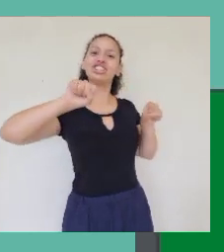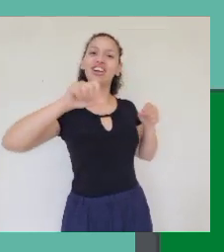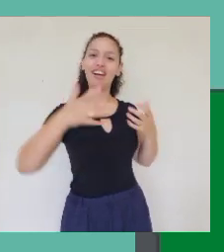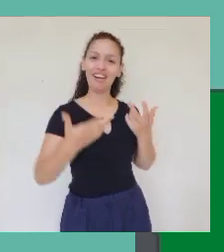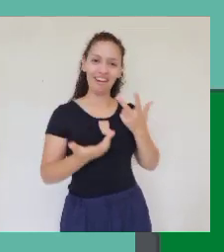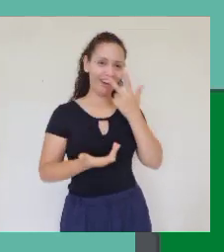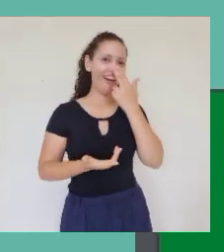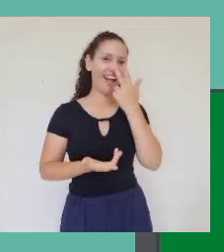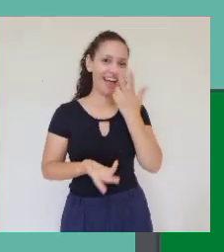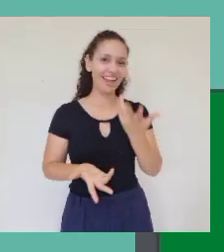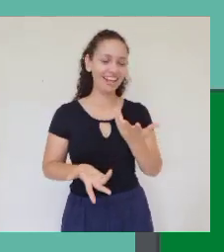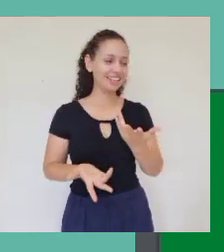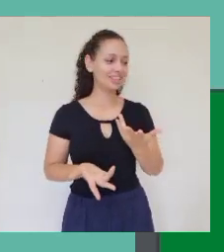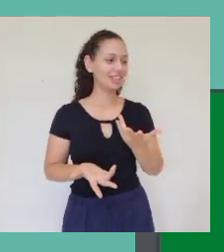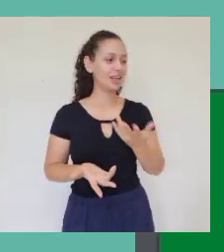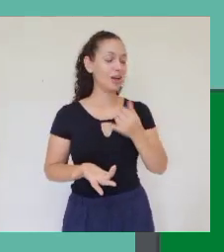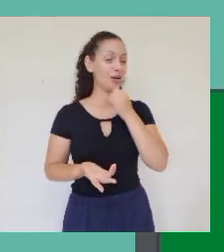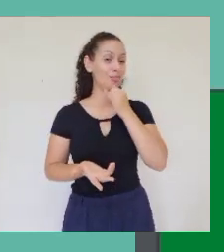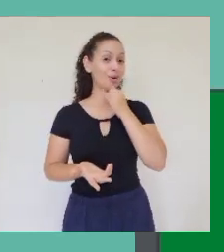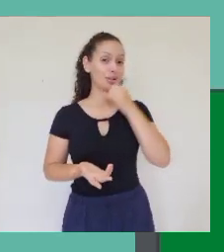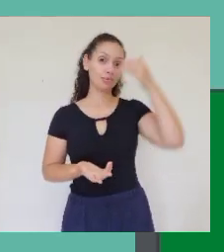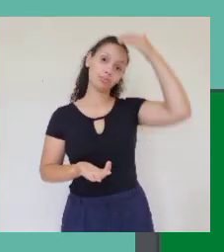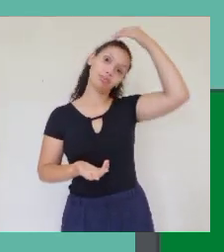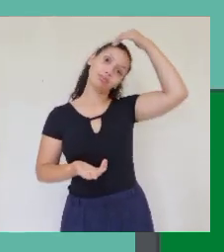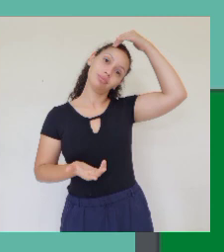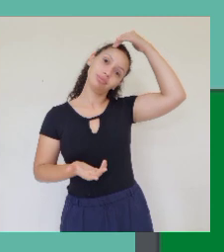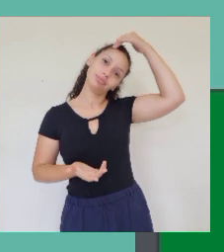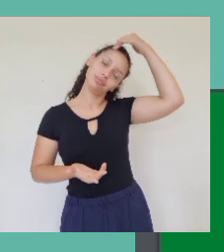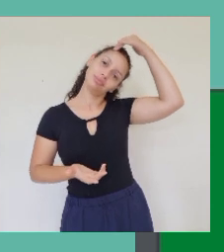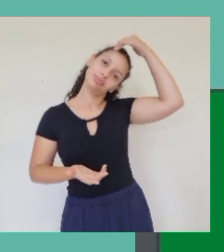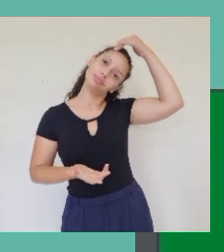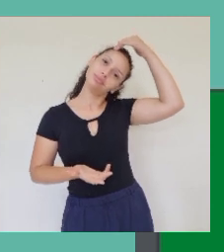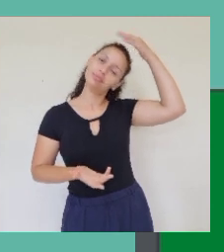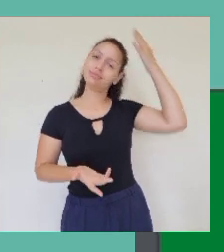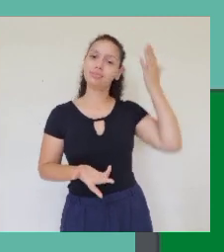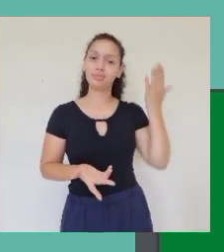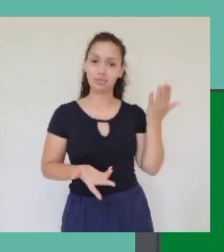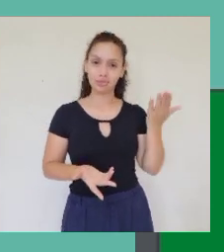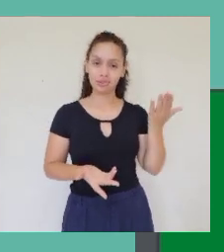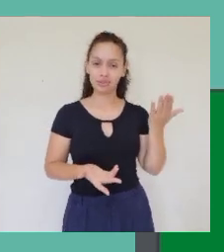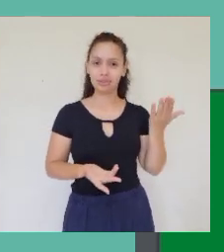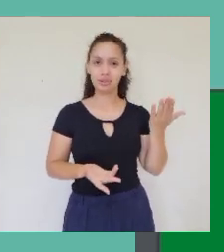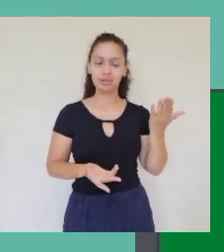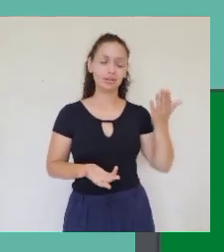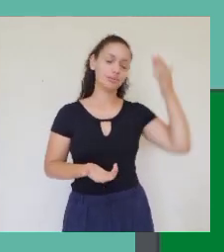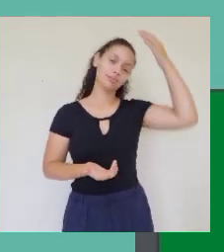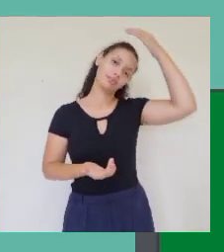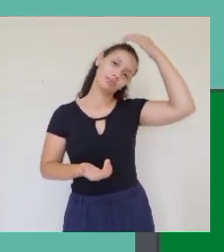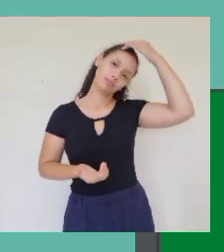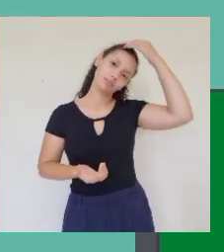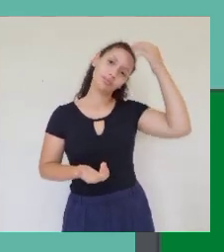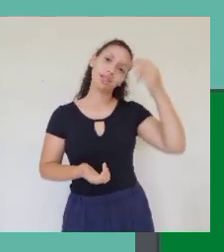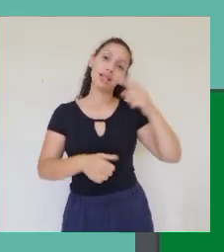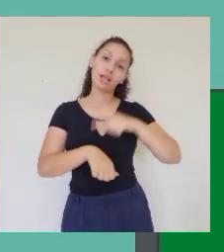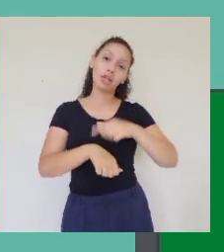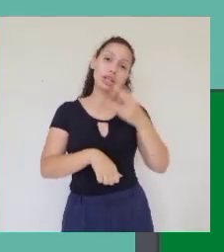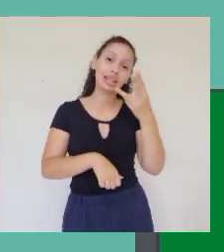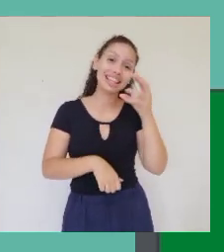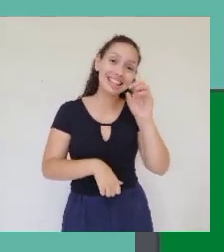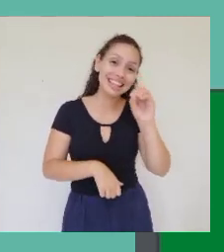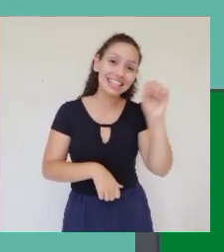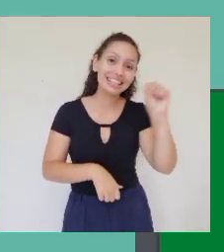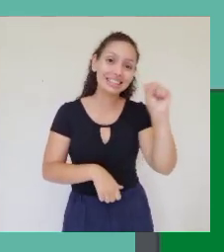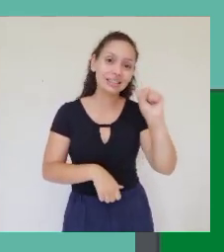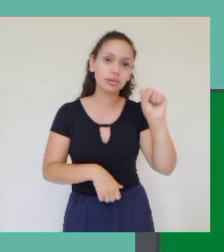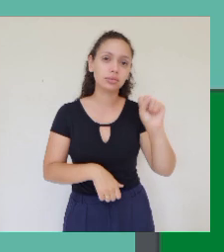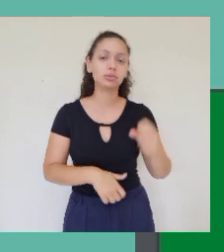muito comum, que é dessa musculatura da região de pescoço, você permanece por 30 segundos, tá bom? Faz de um